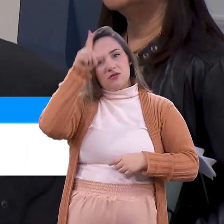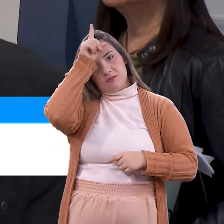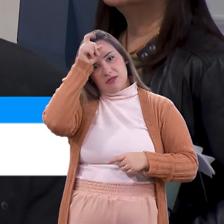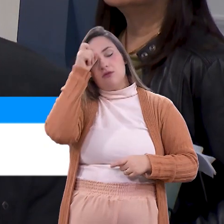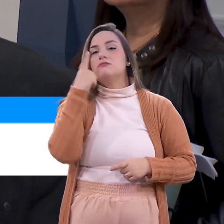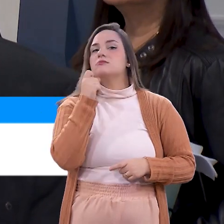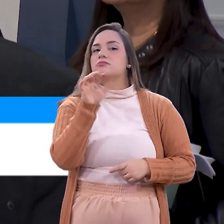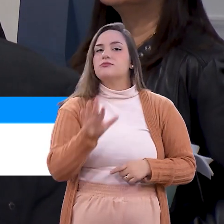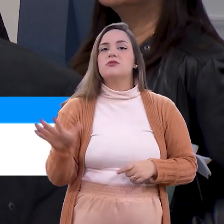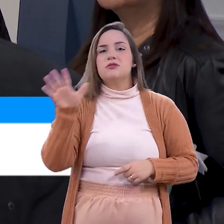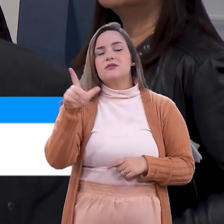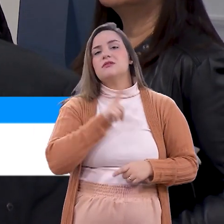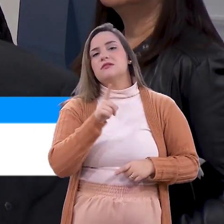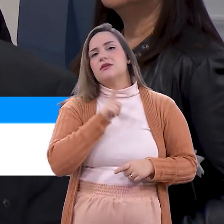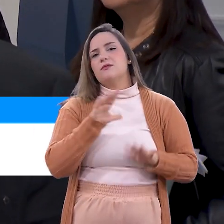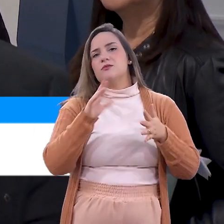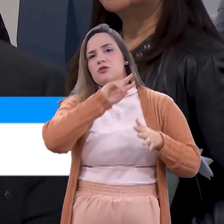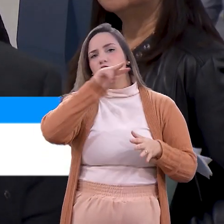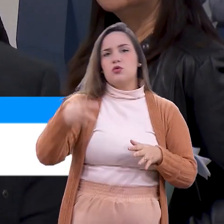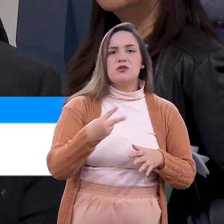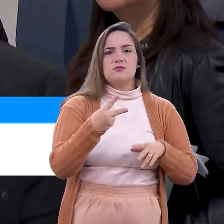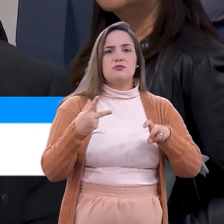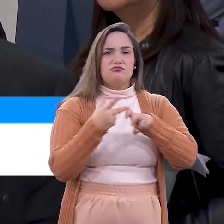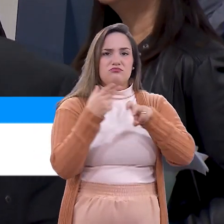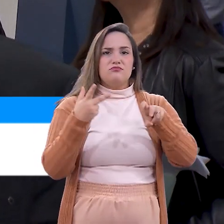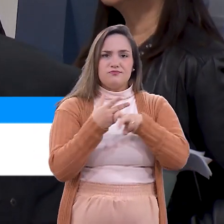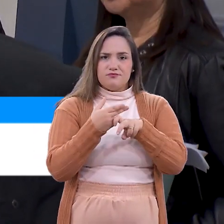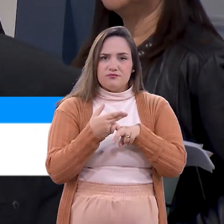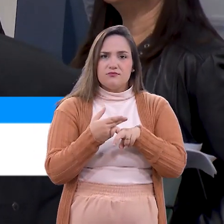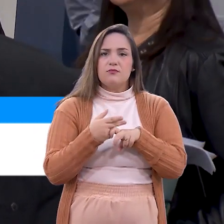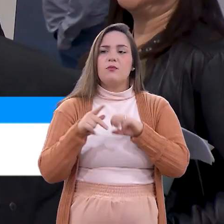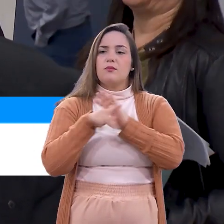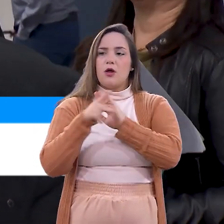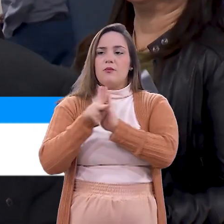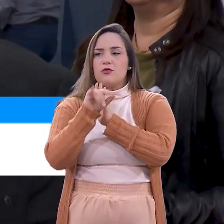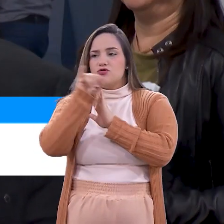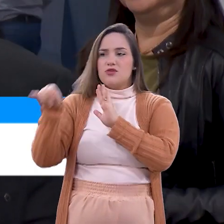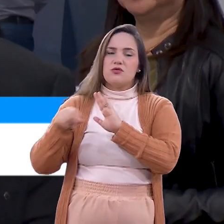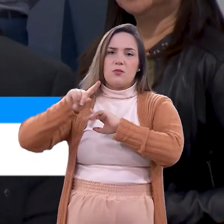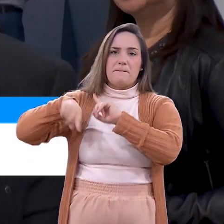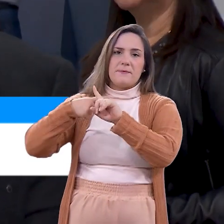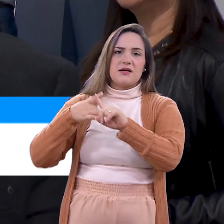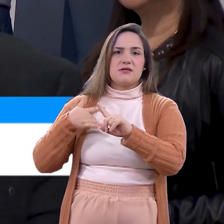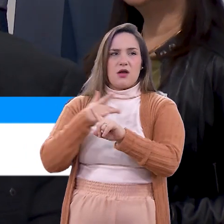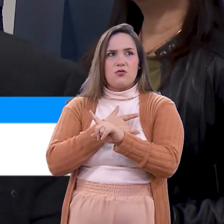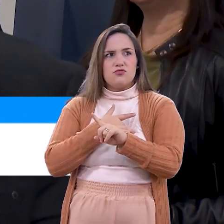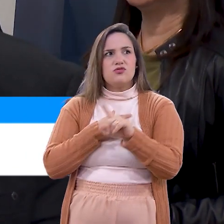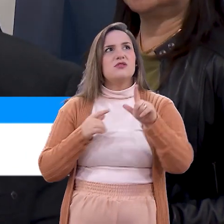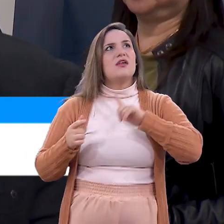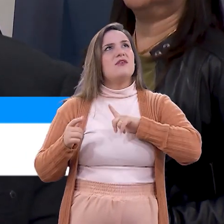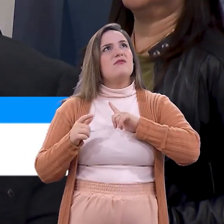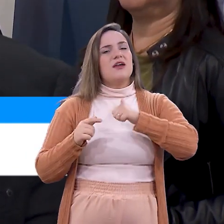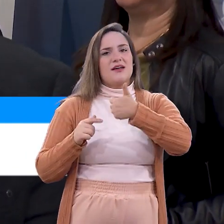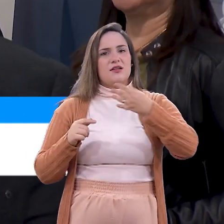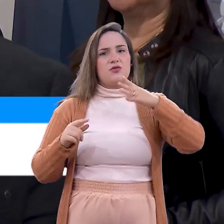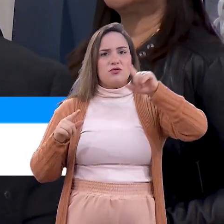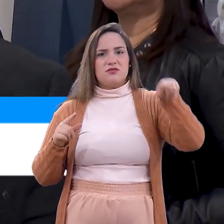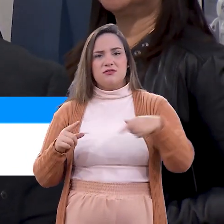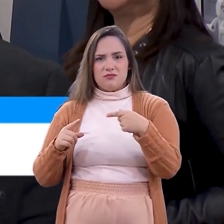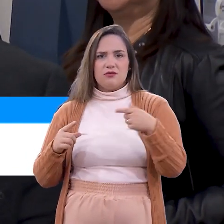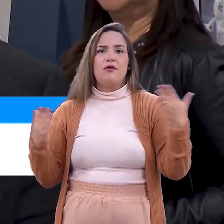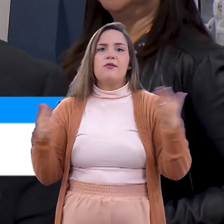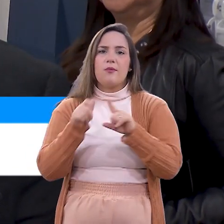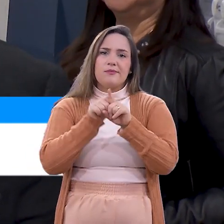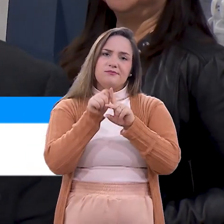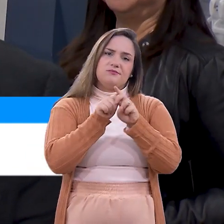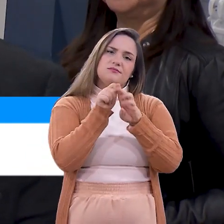Campo Grande foram mais de 2000 procedimentos cirúrgicos pelo mais saúde menos fila 14.000 procedimentos realizados